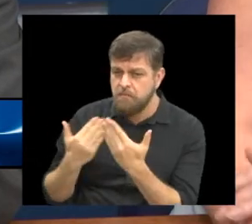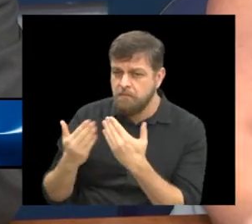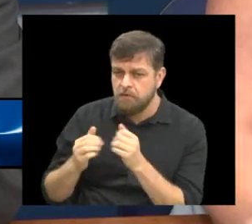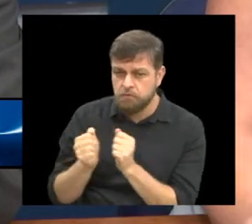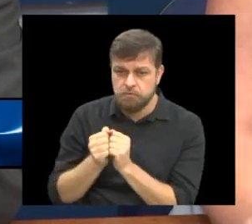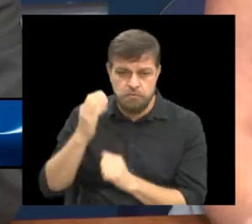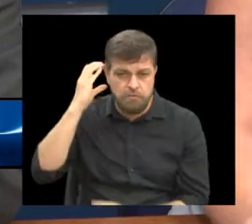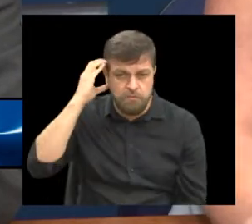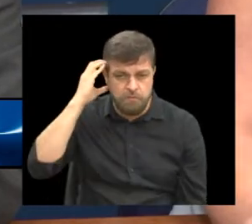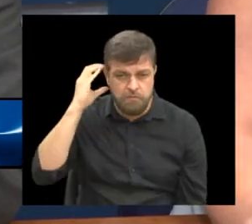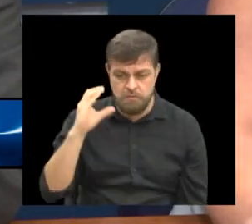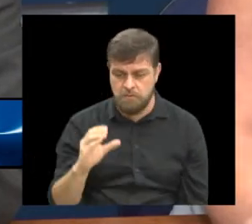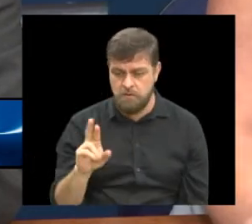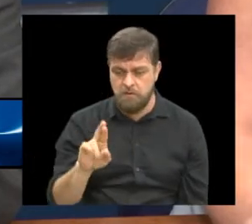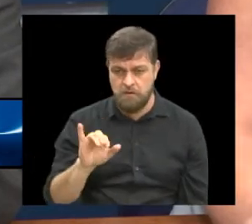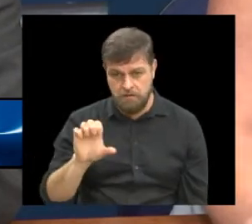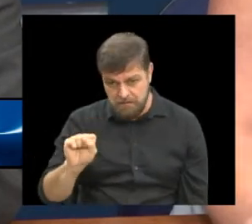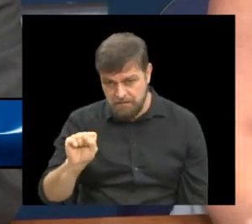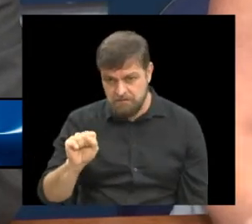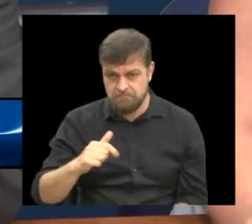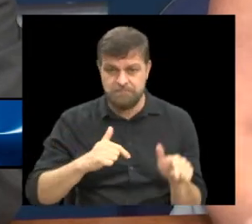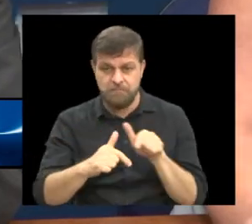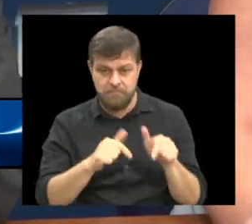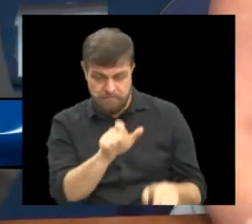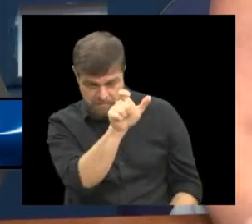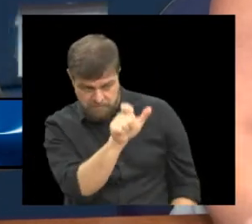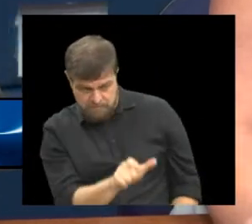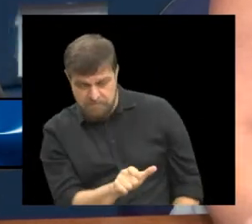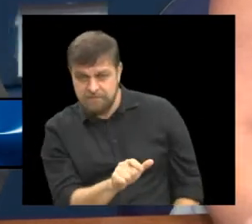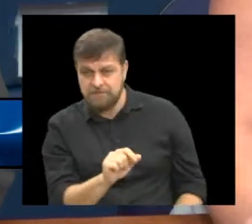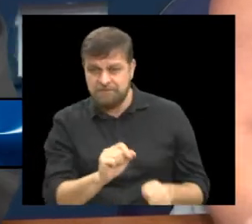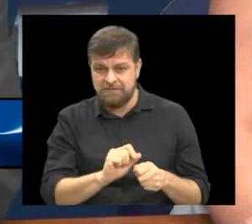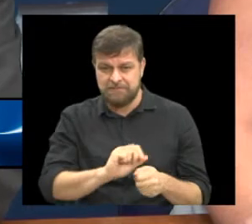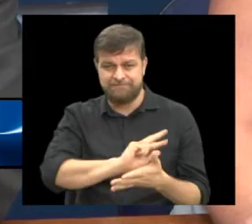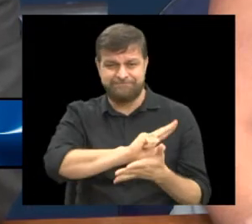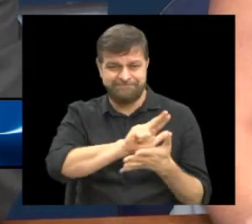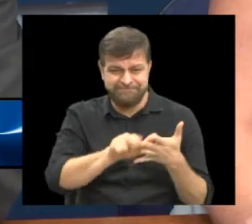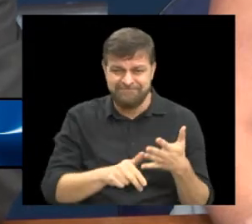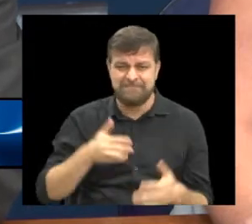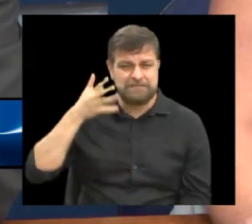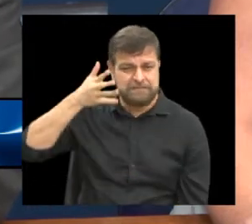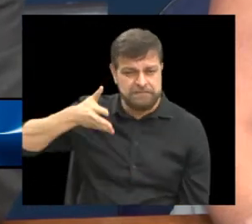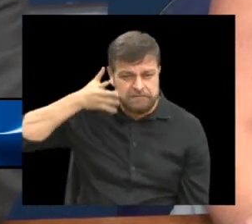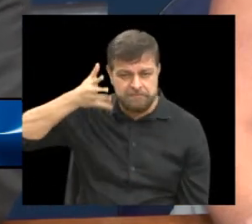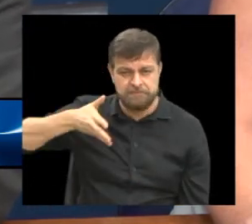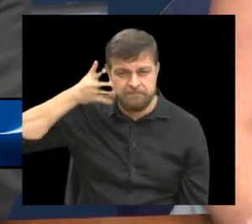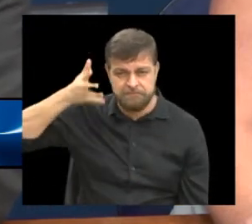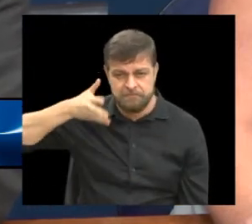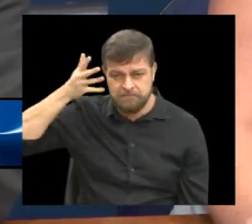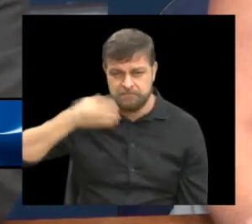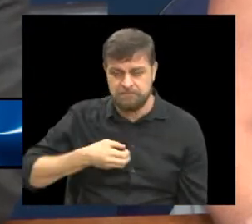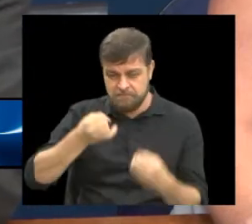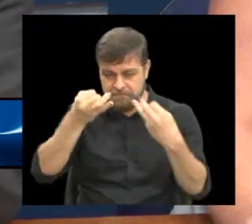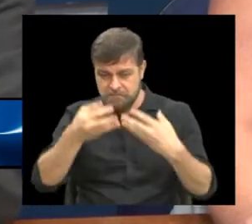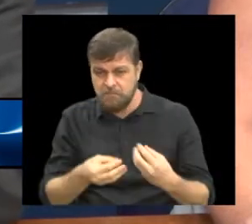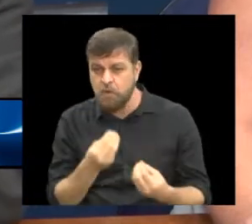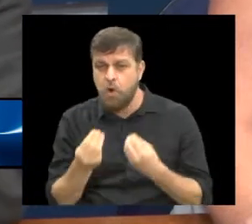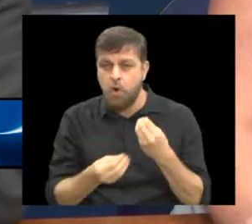Cris aqui, o trabalho que você faz. Ela faz várias palestras de epilepsia